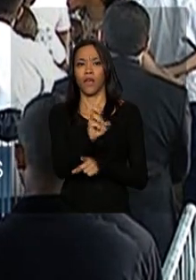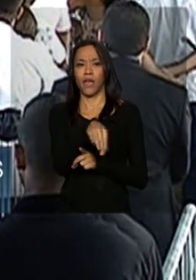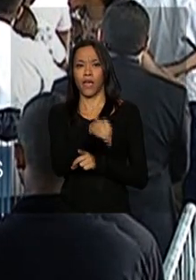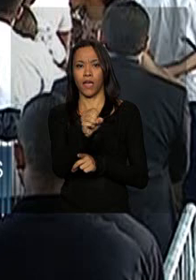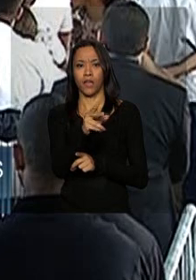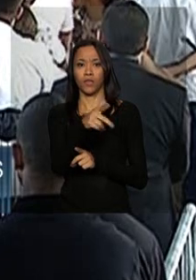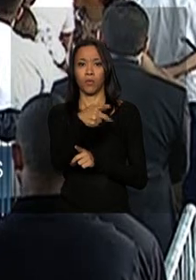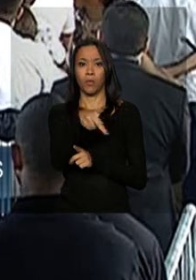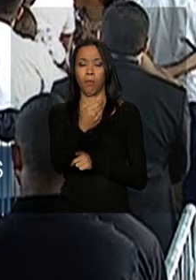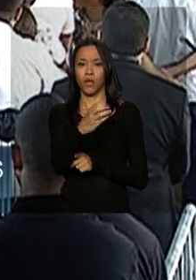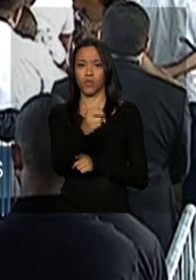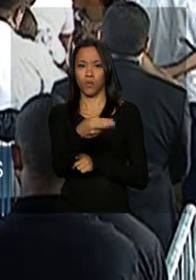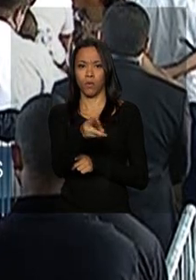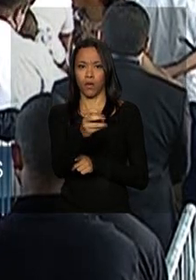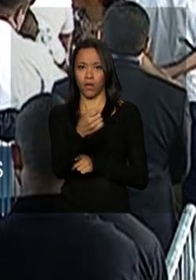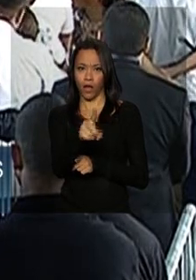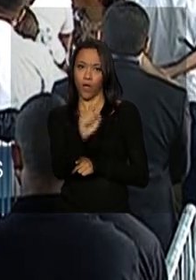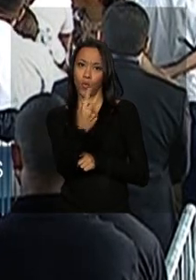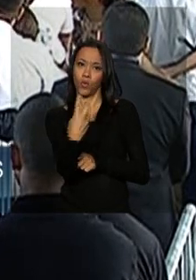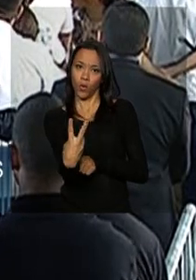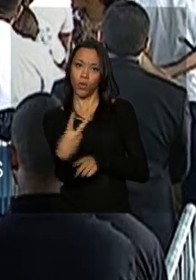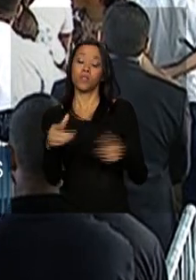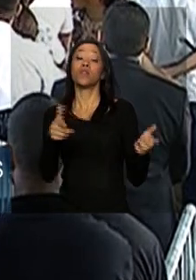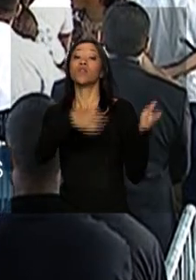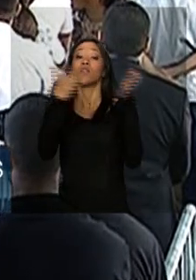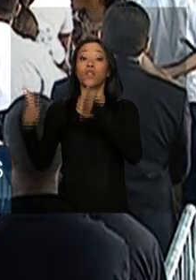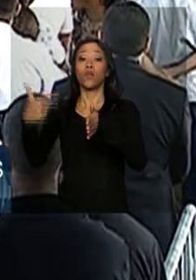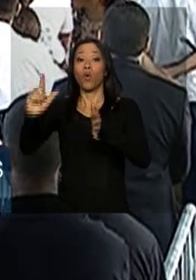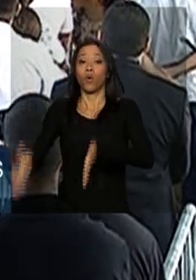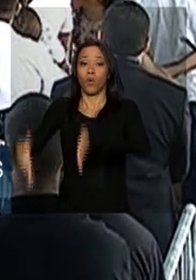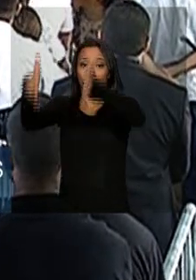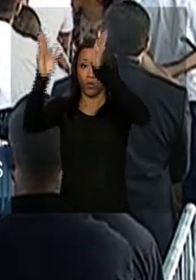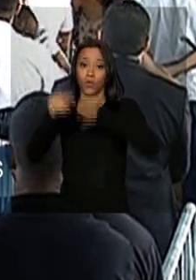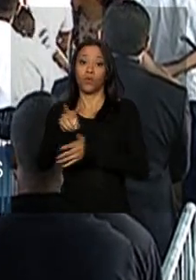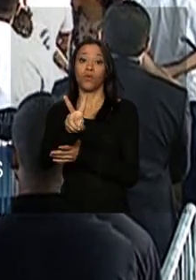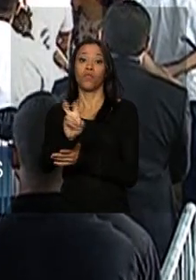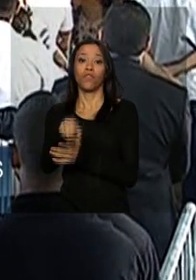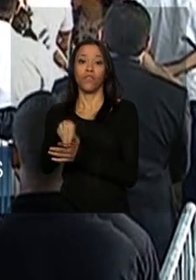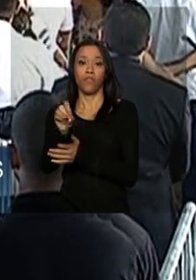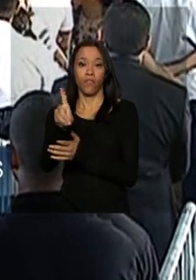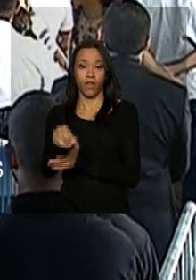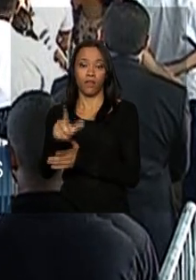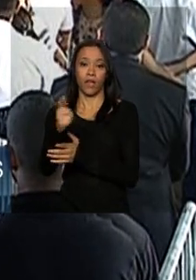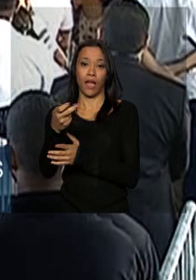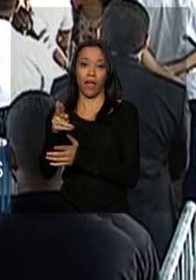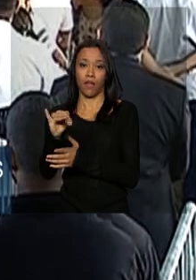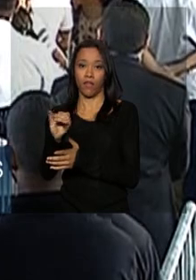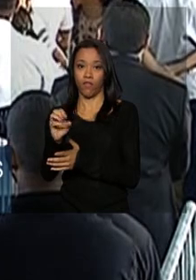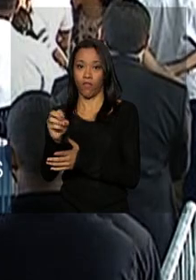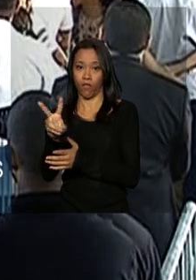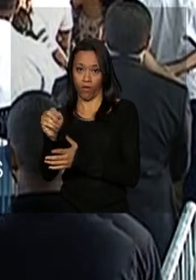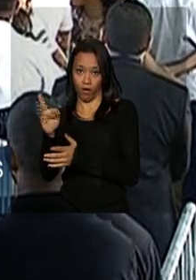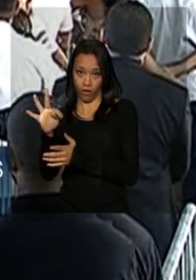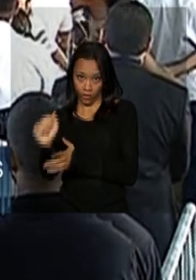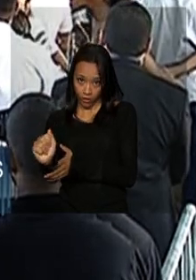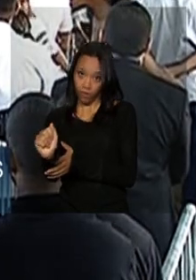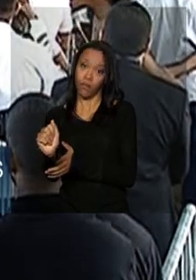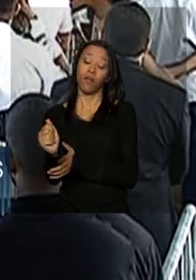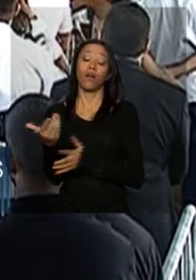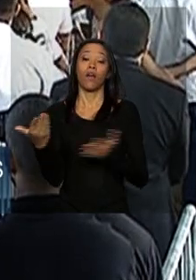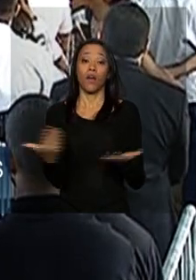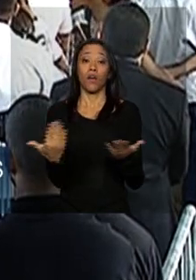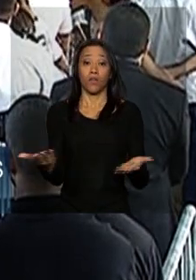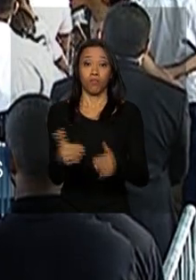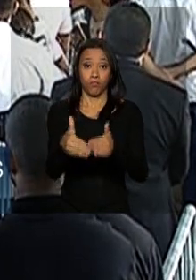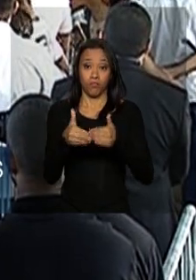do Passoaré 1 e 2 e Vivenda das Gaivotas do programa Minha Casa Minha Vida. Convidamos a subir